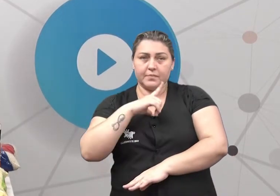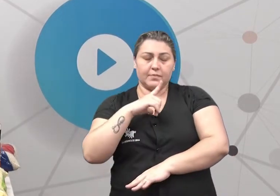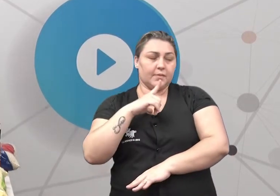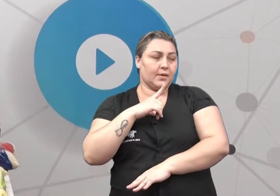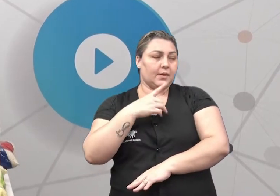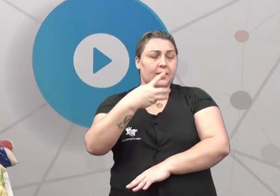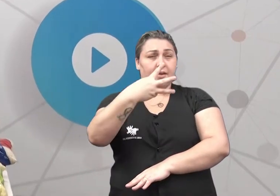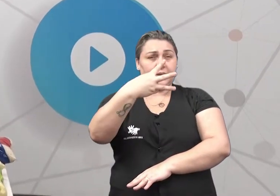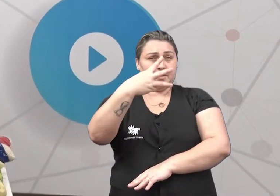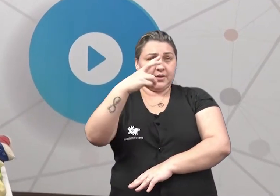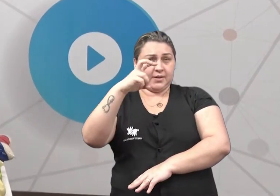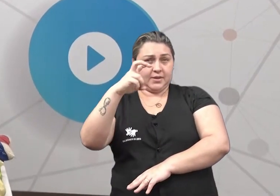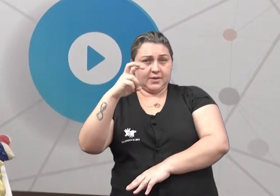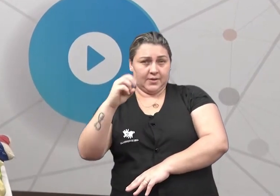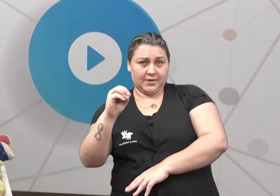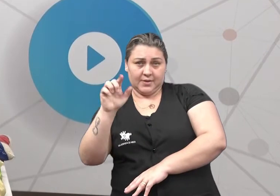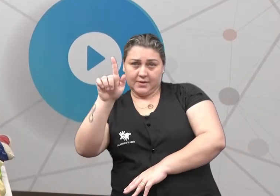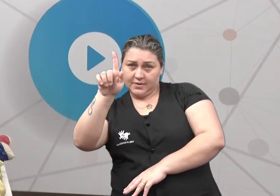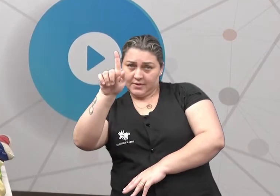uns 350